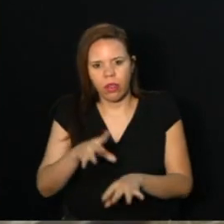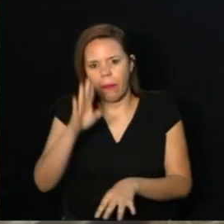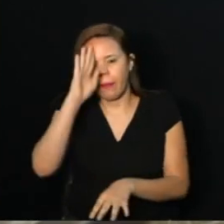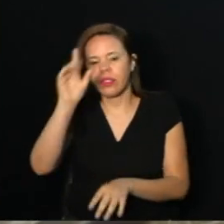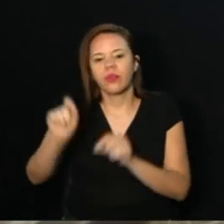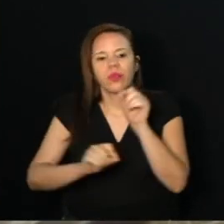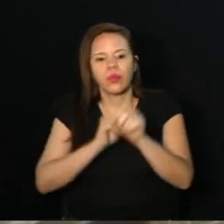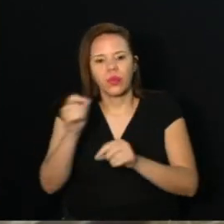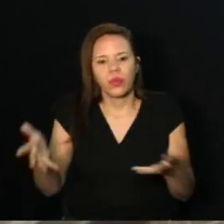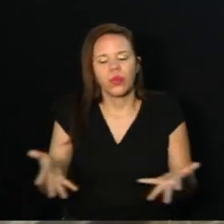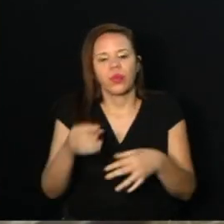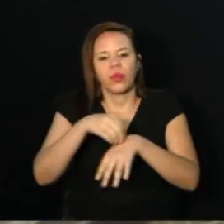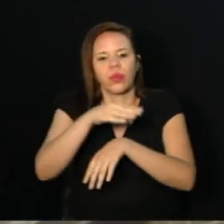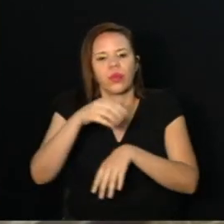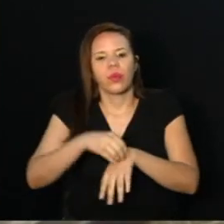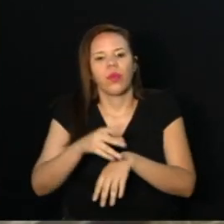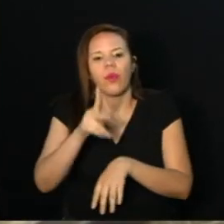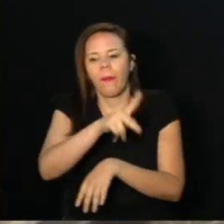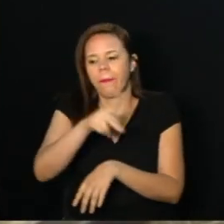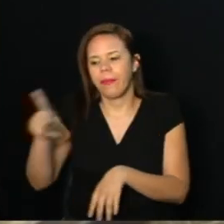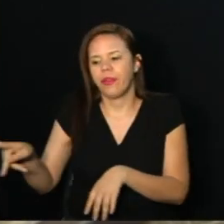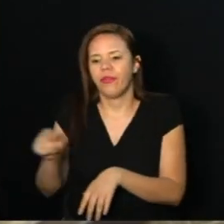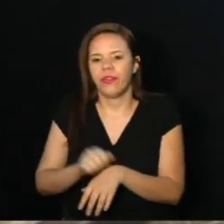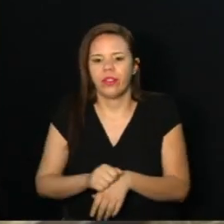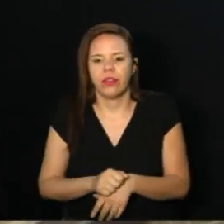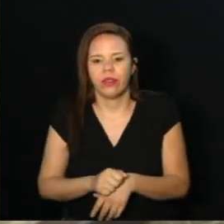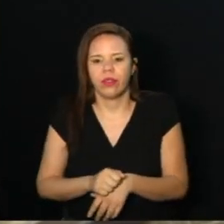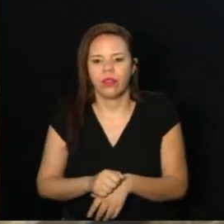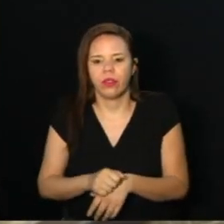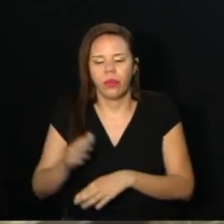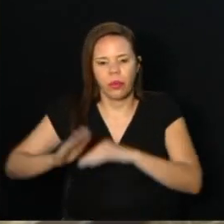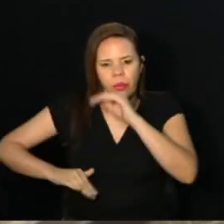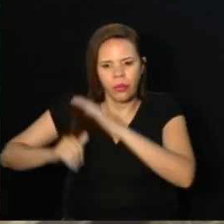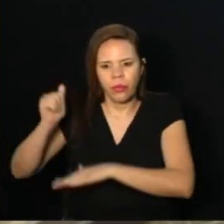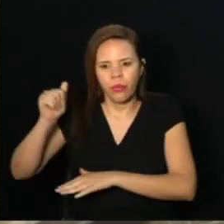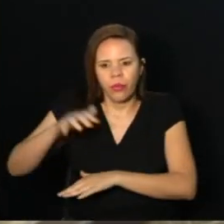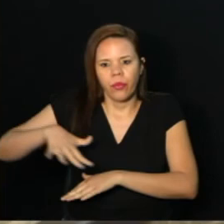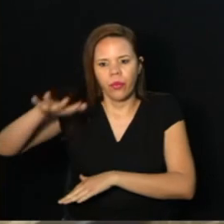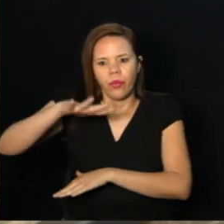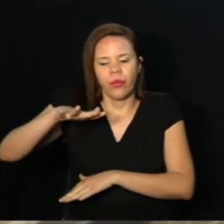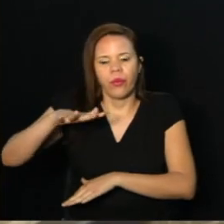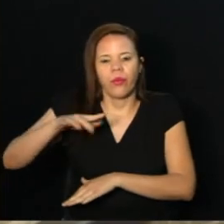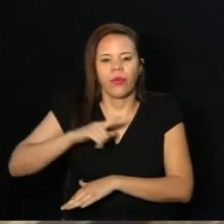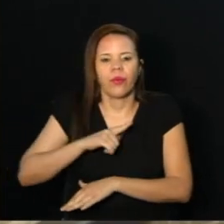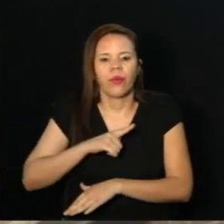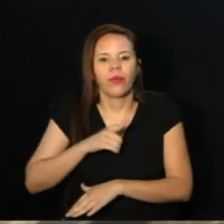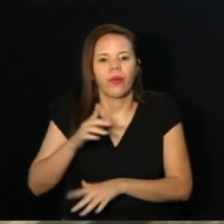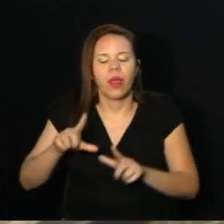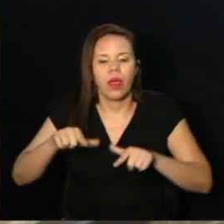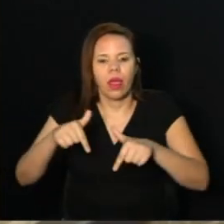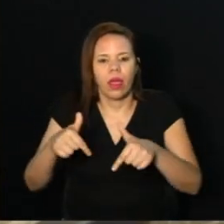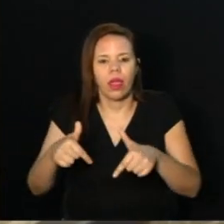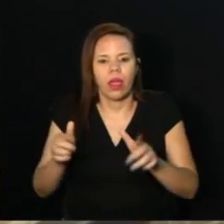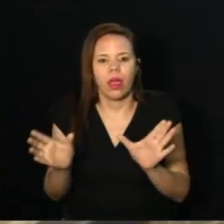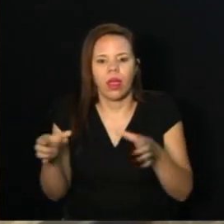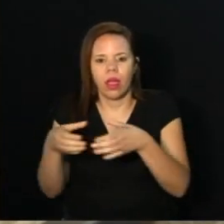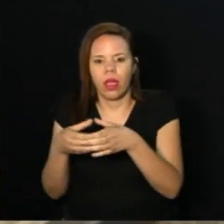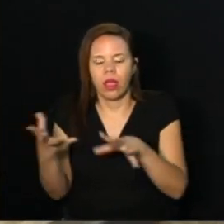ser levado ao professor, ao profissional que atua em